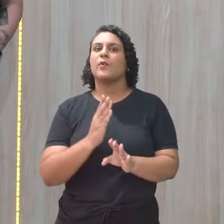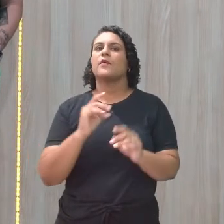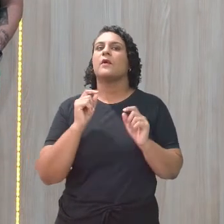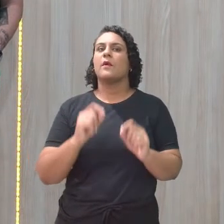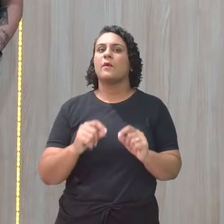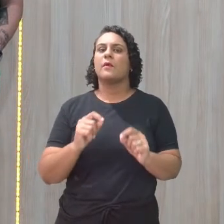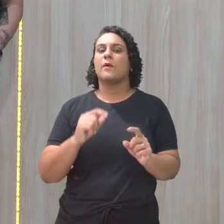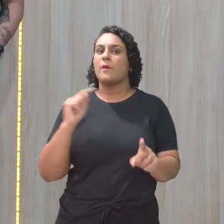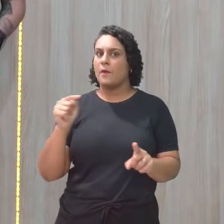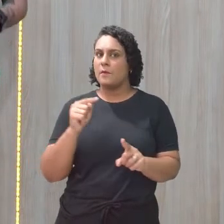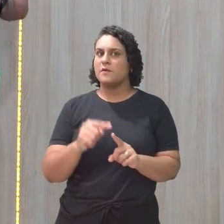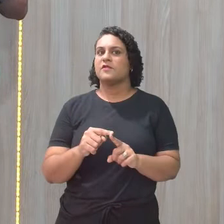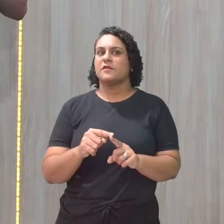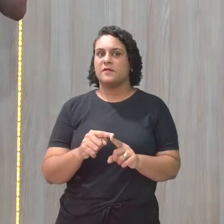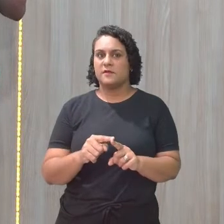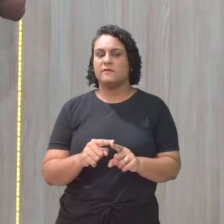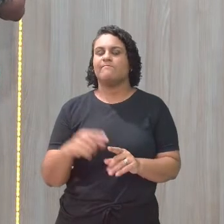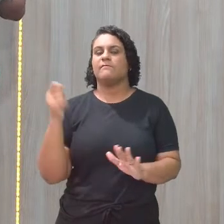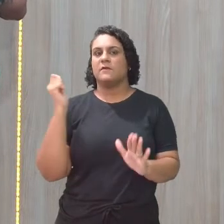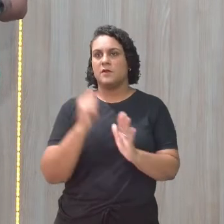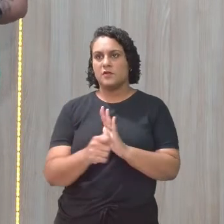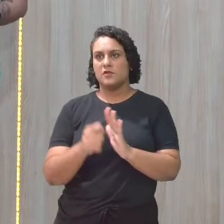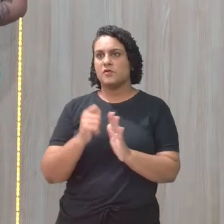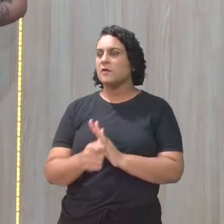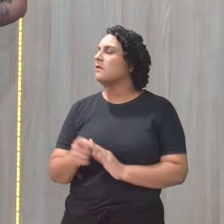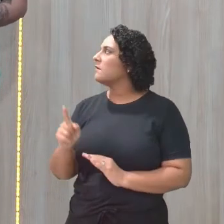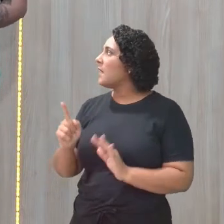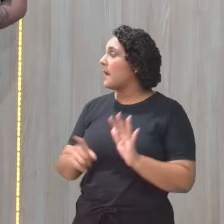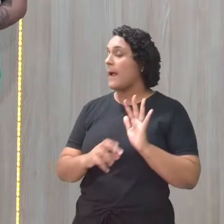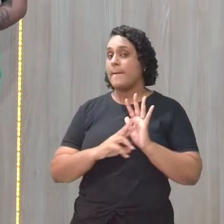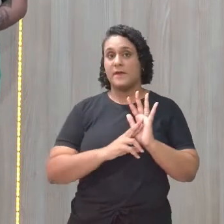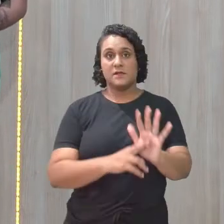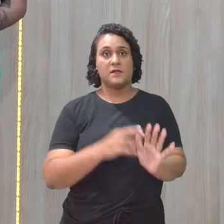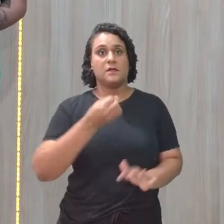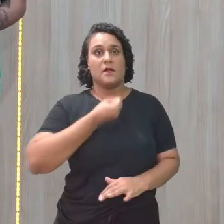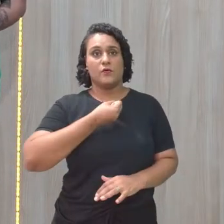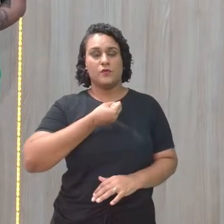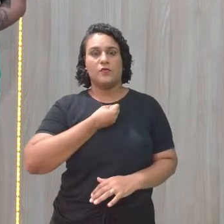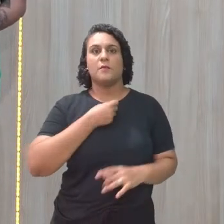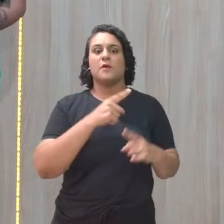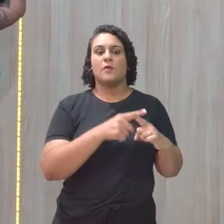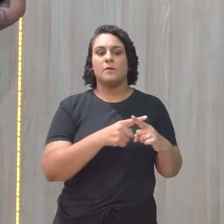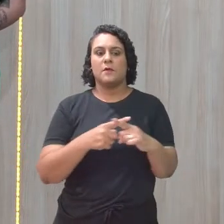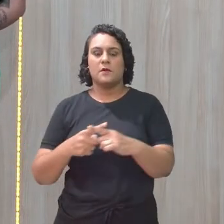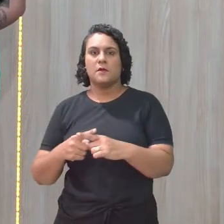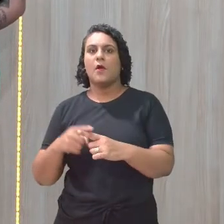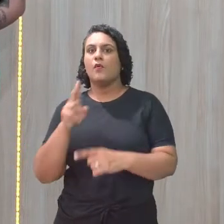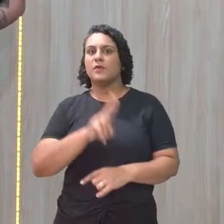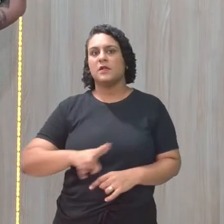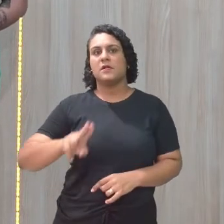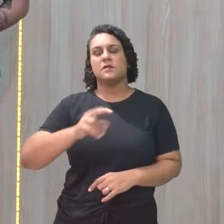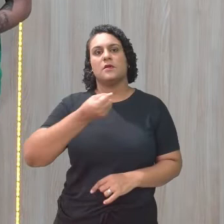era o objetivo da gente. Escrever aquele número ali com uma multiplicação